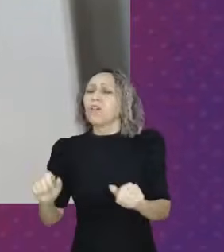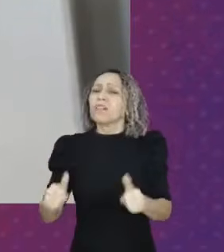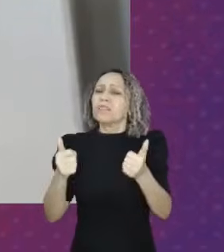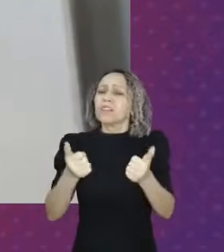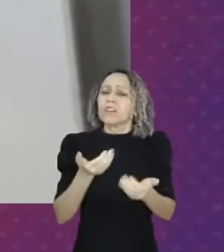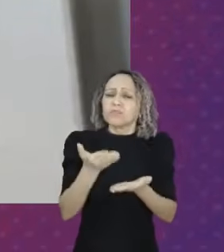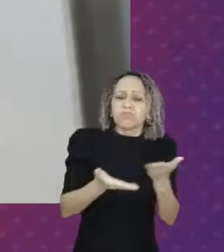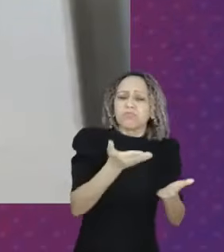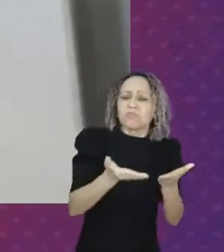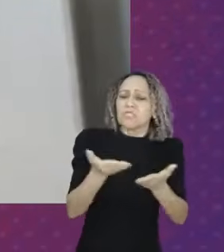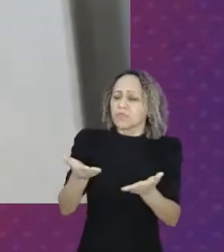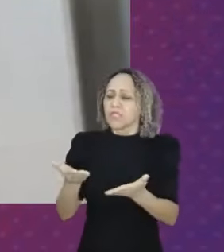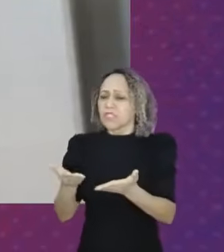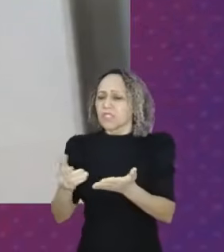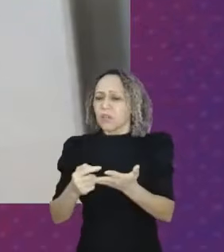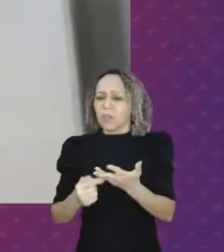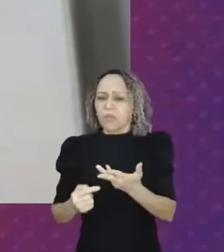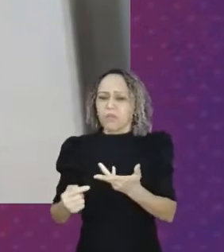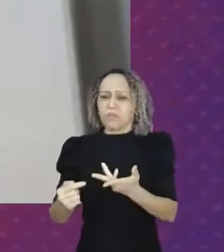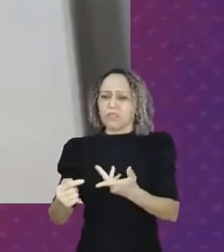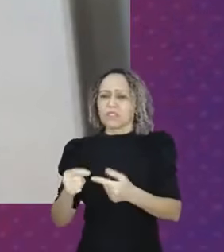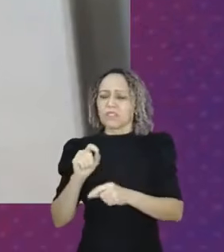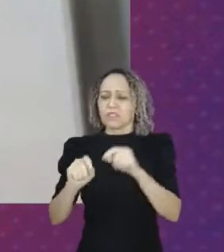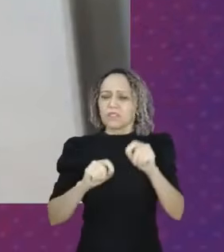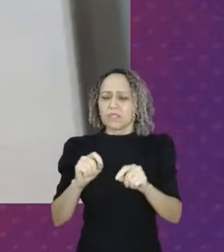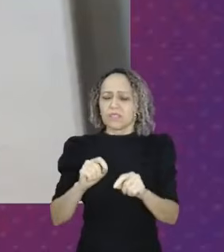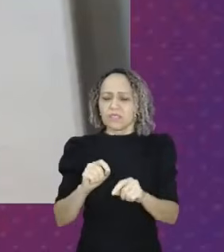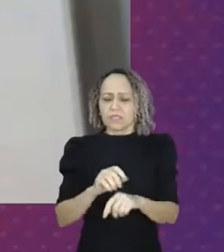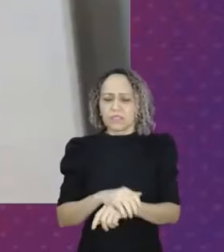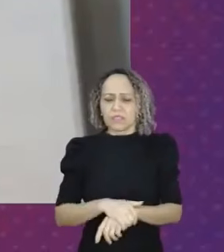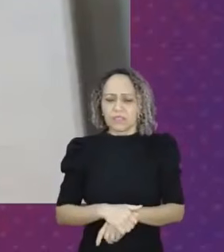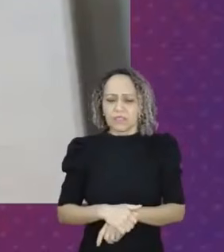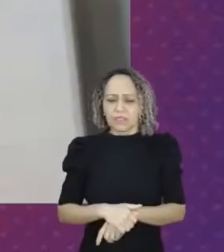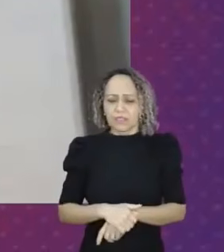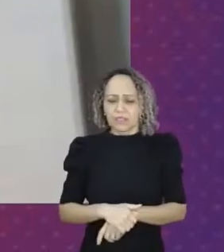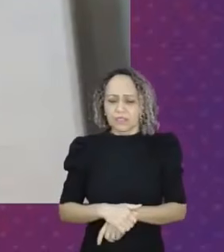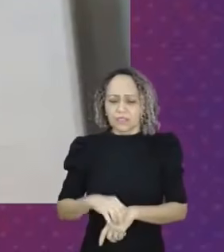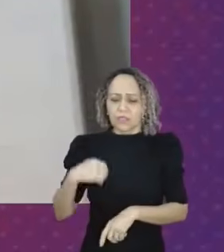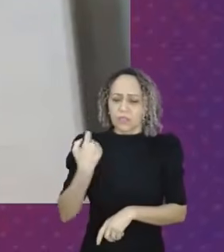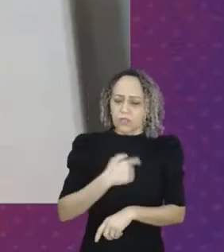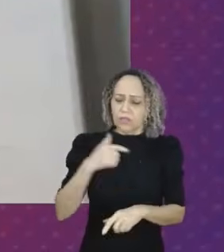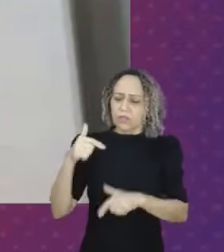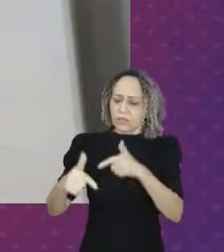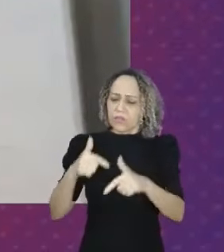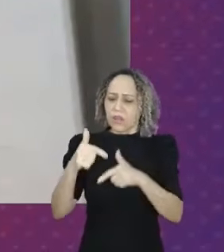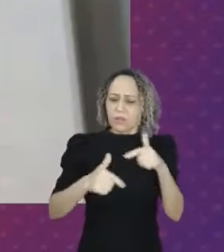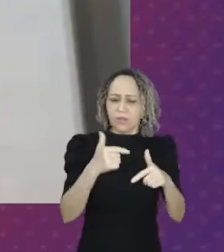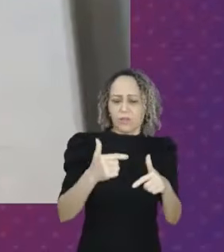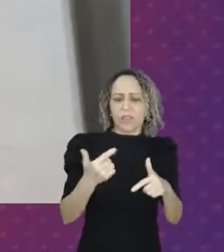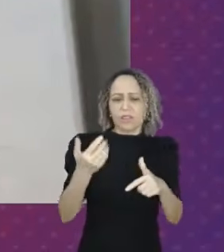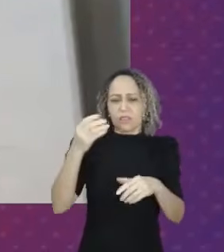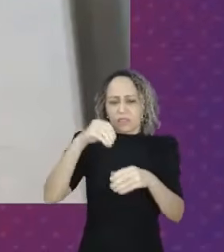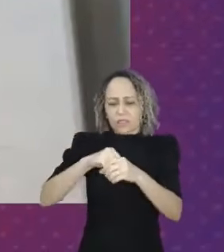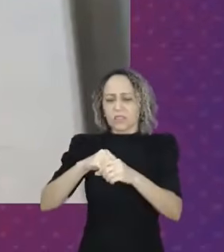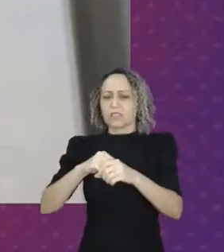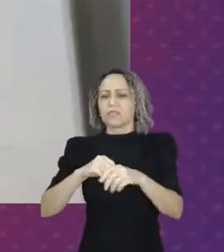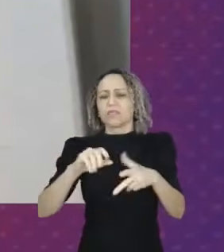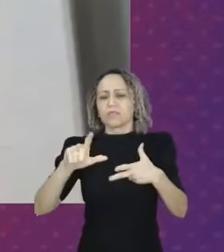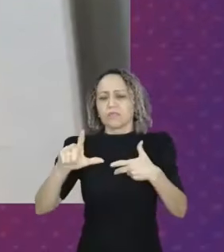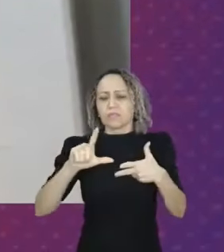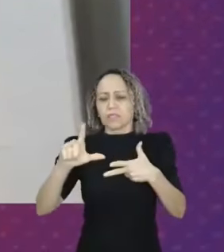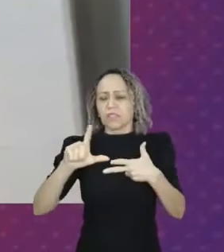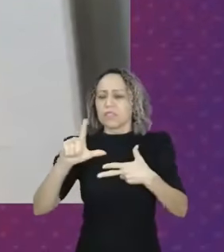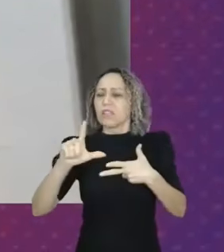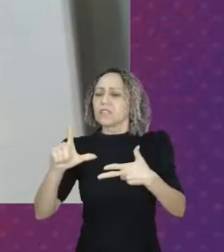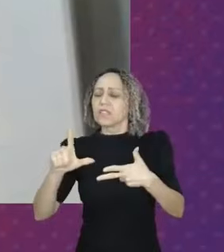várias possibilidades que, através dos requerimentos, que é um dos instrumentos, né, da nossa atuação no legislativo, pode nos ajudar a conhecer para